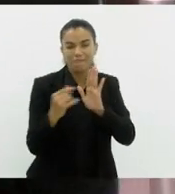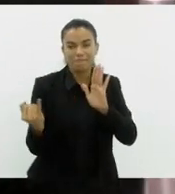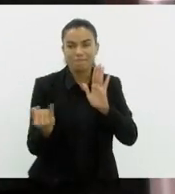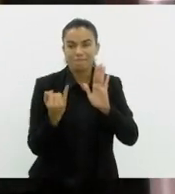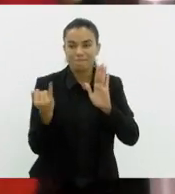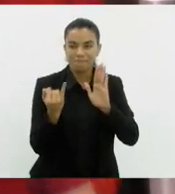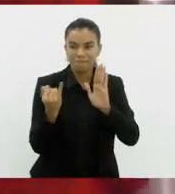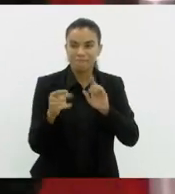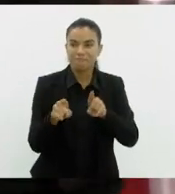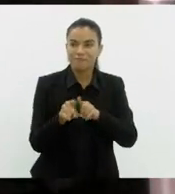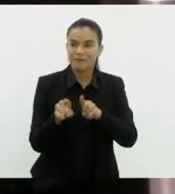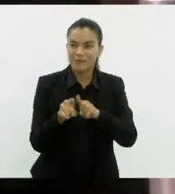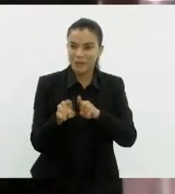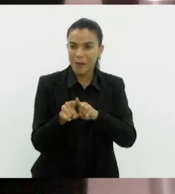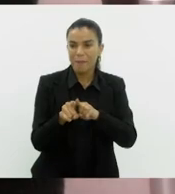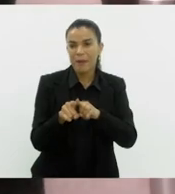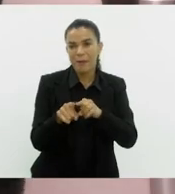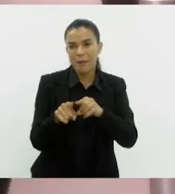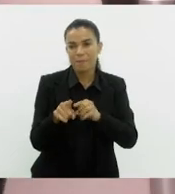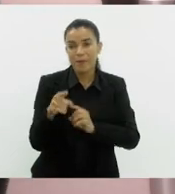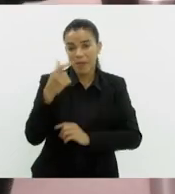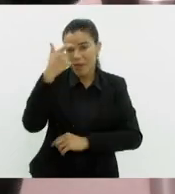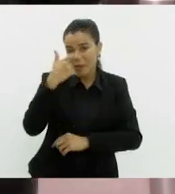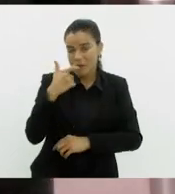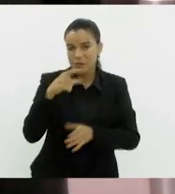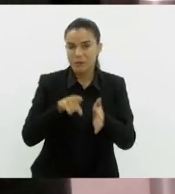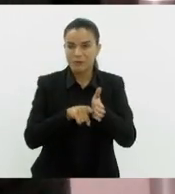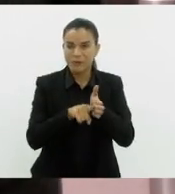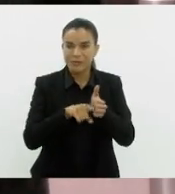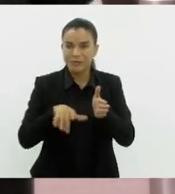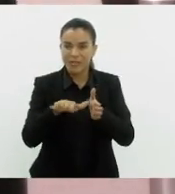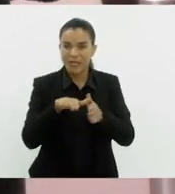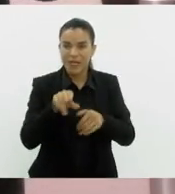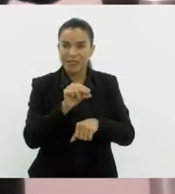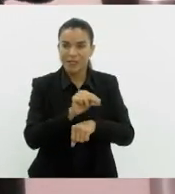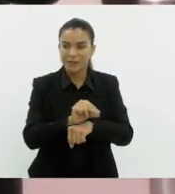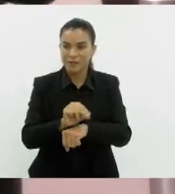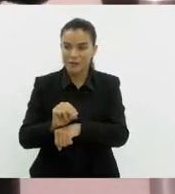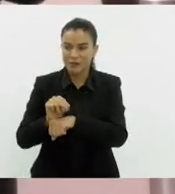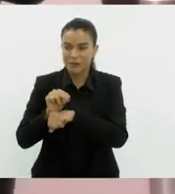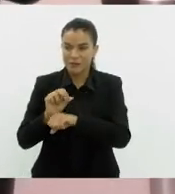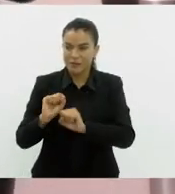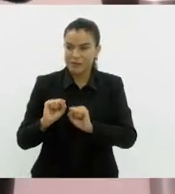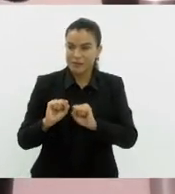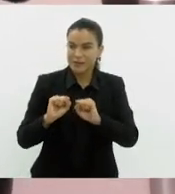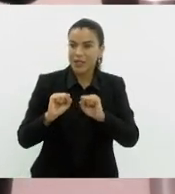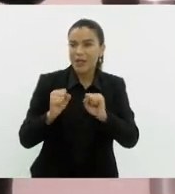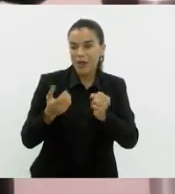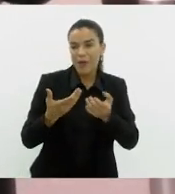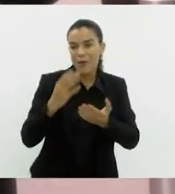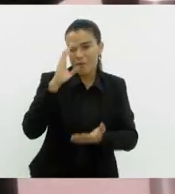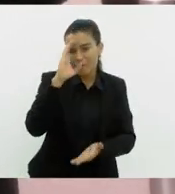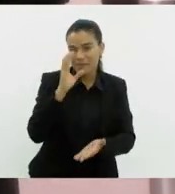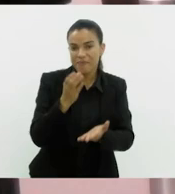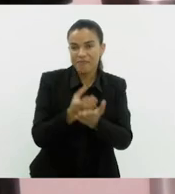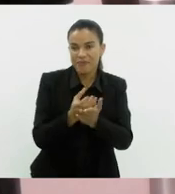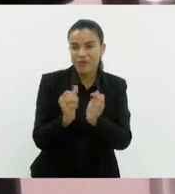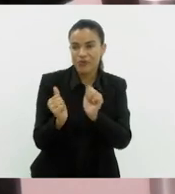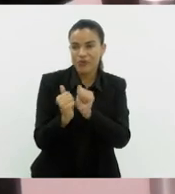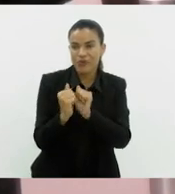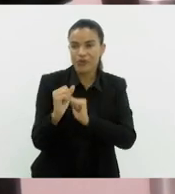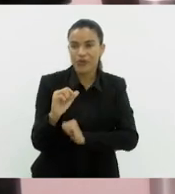aí, fazer algumas considerações. Eu sou pesquisadora na área de cuidados. Defendi uma tese no ano passado com a